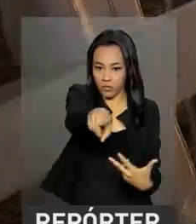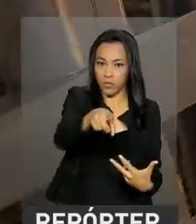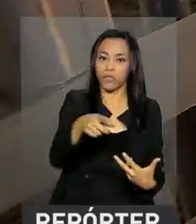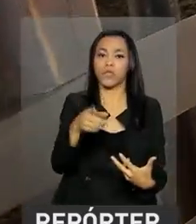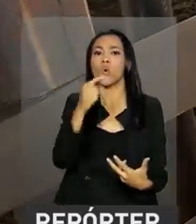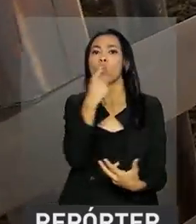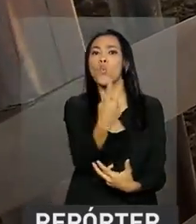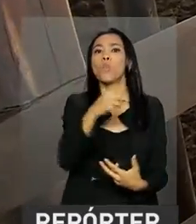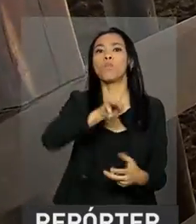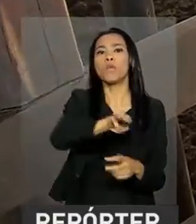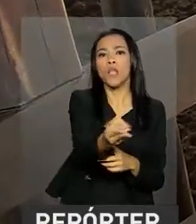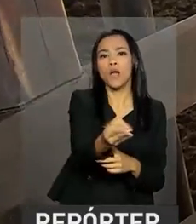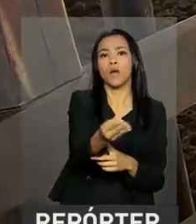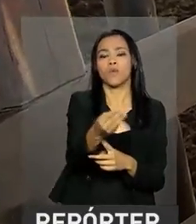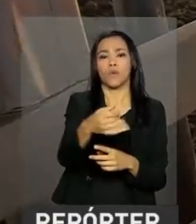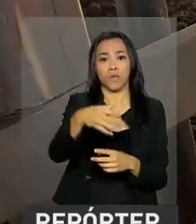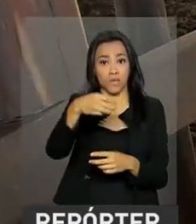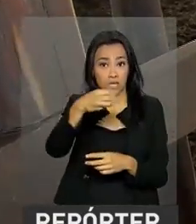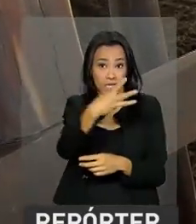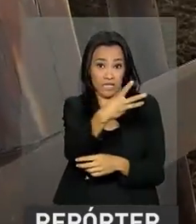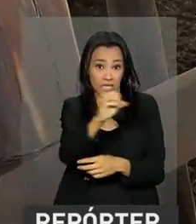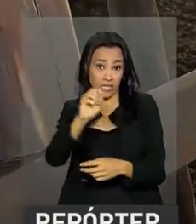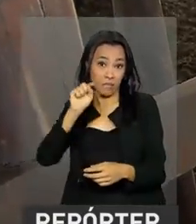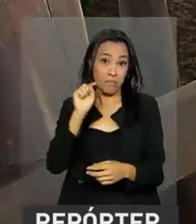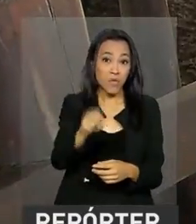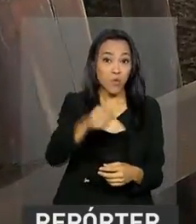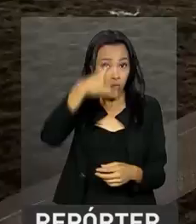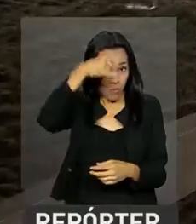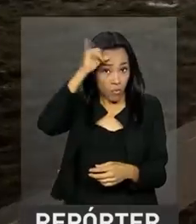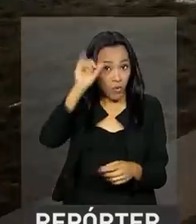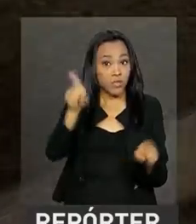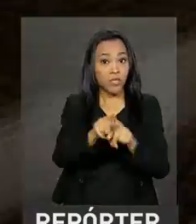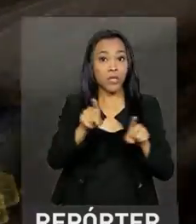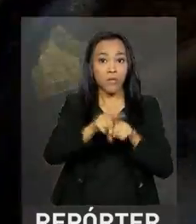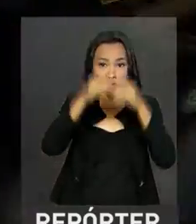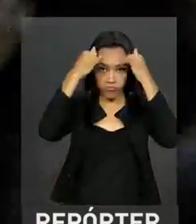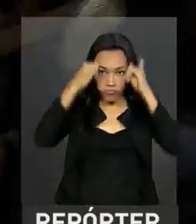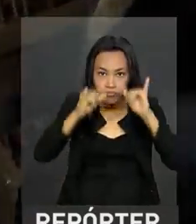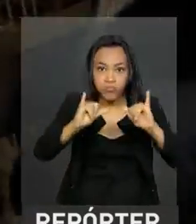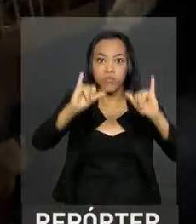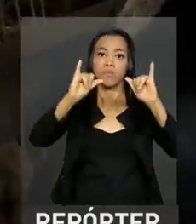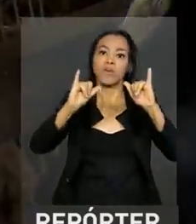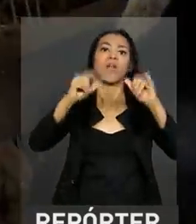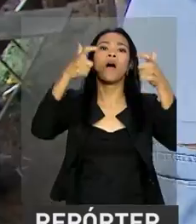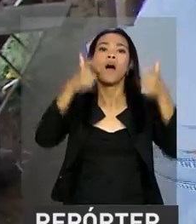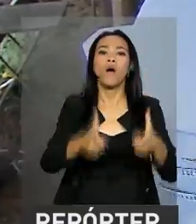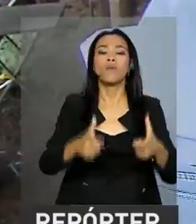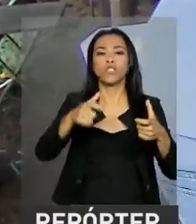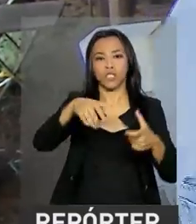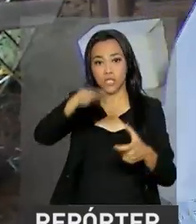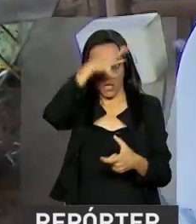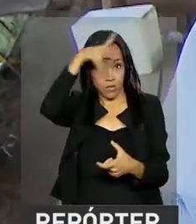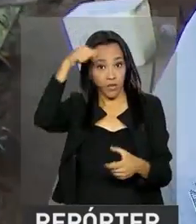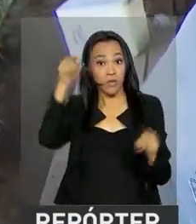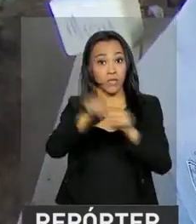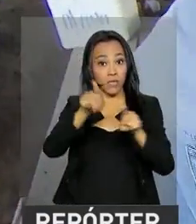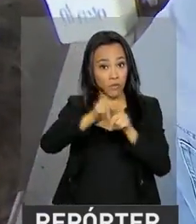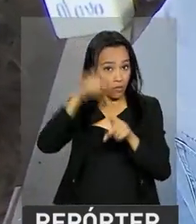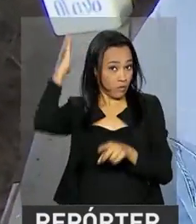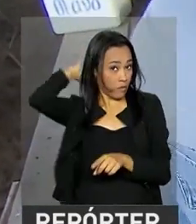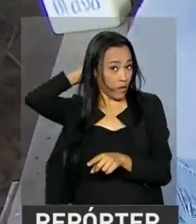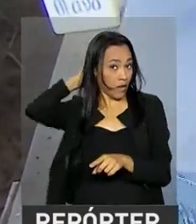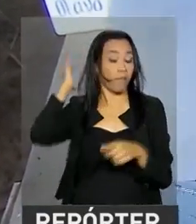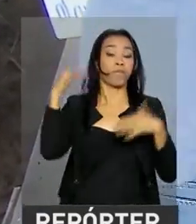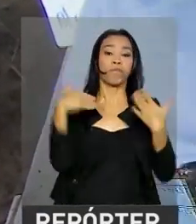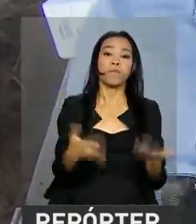300.000 bois e búfalos no Amazonas e 20 milhões no Pará neste primeiro semestre no